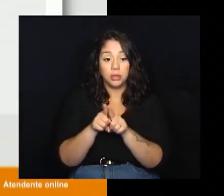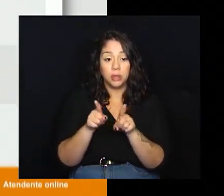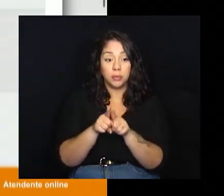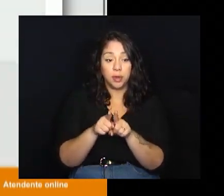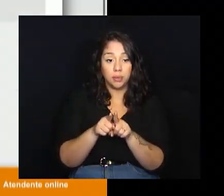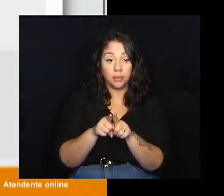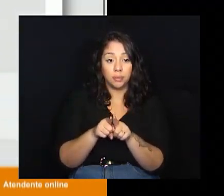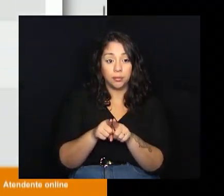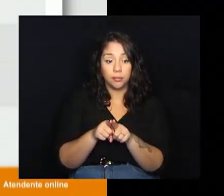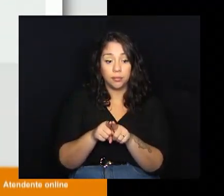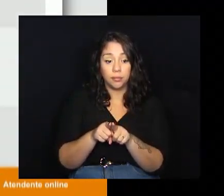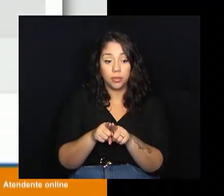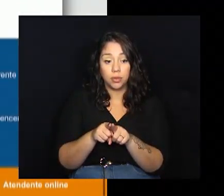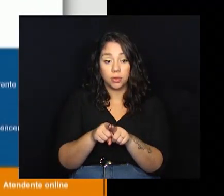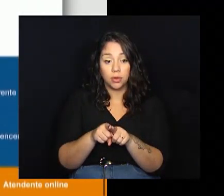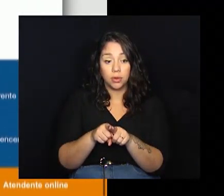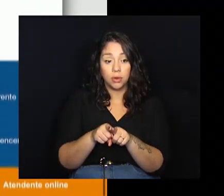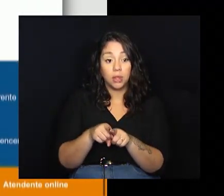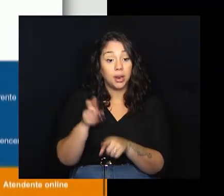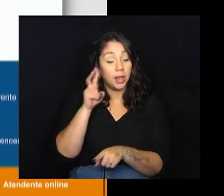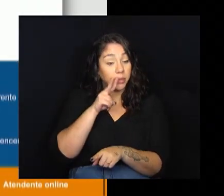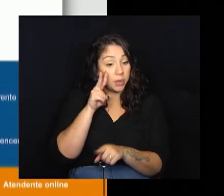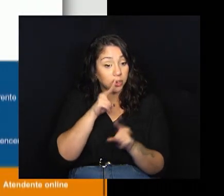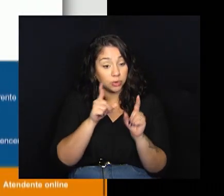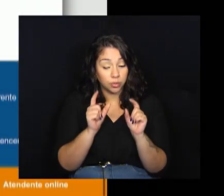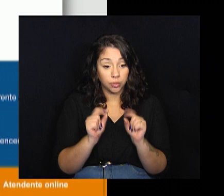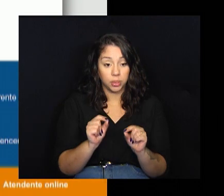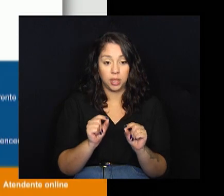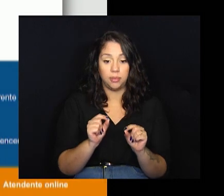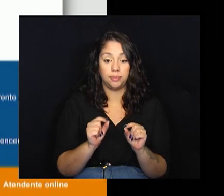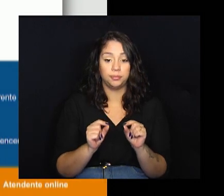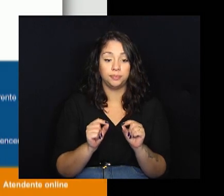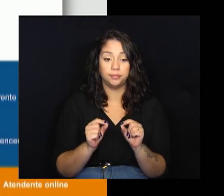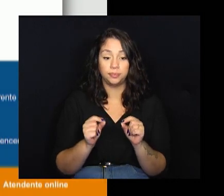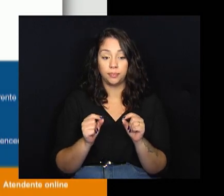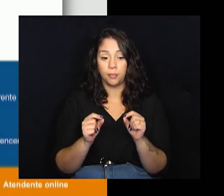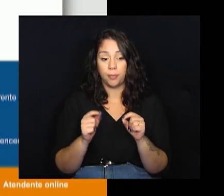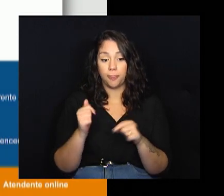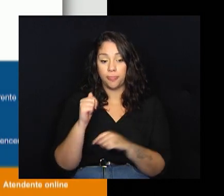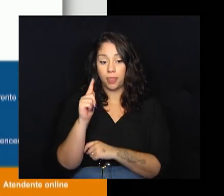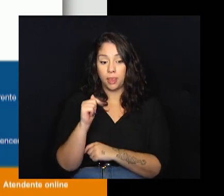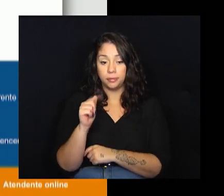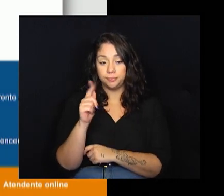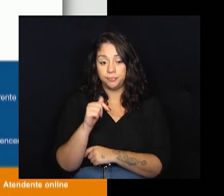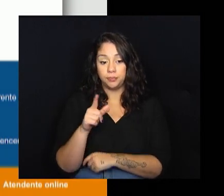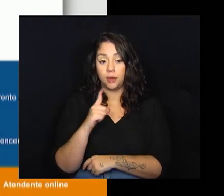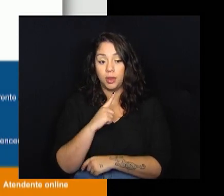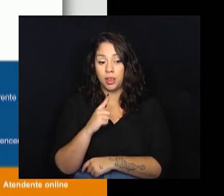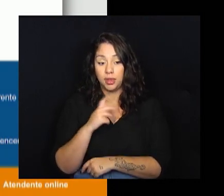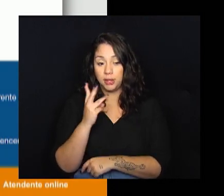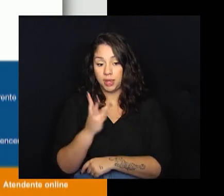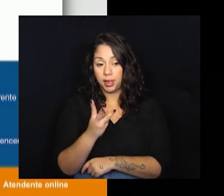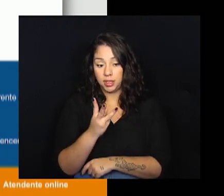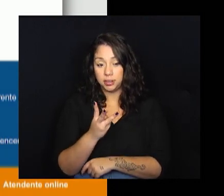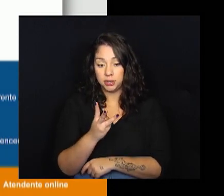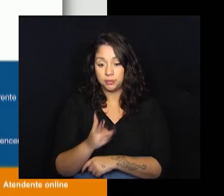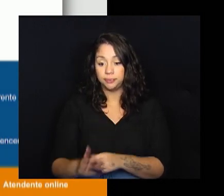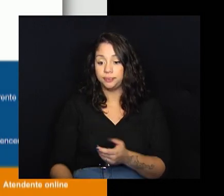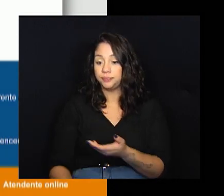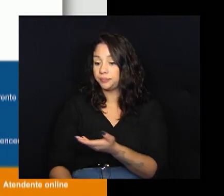aqui para a cidade de Campinas e lembrando ó aqui embaixo do site são três unidades na cidade de Campinas